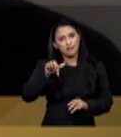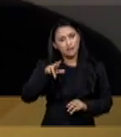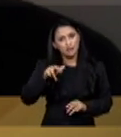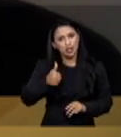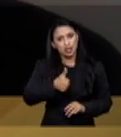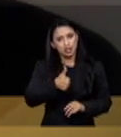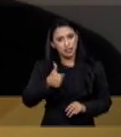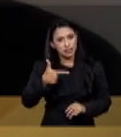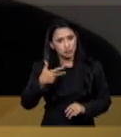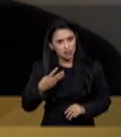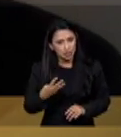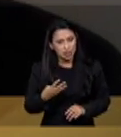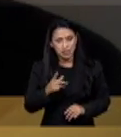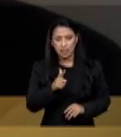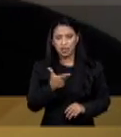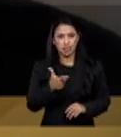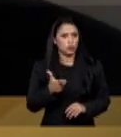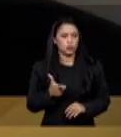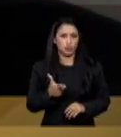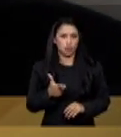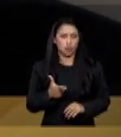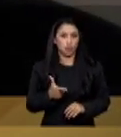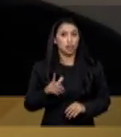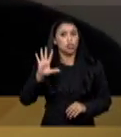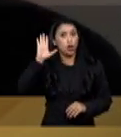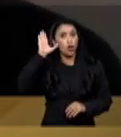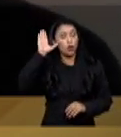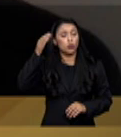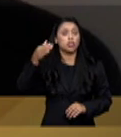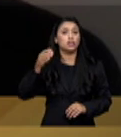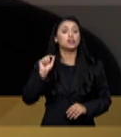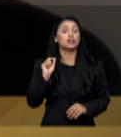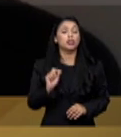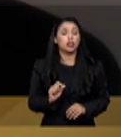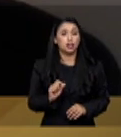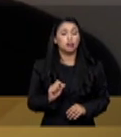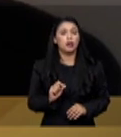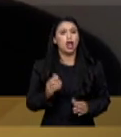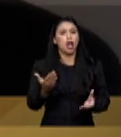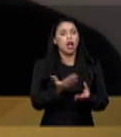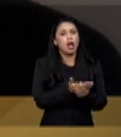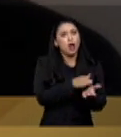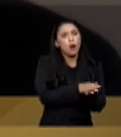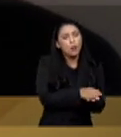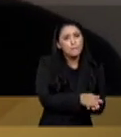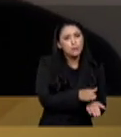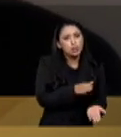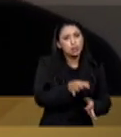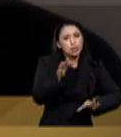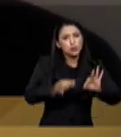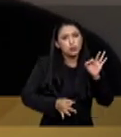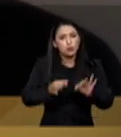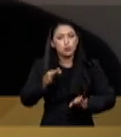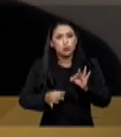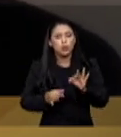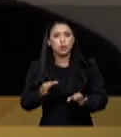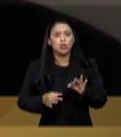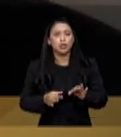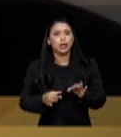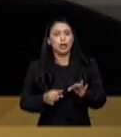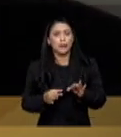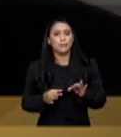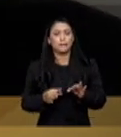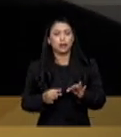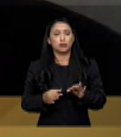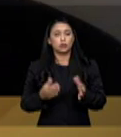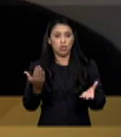Federal da Subseção Judiciária de Curitiba ao processo e julgamento da ação penal